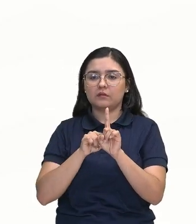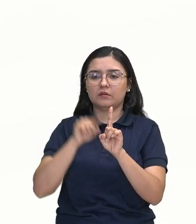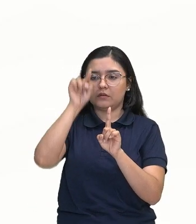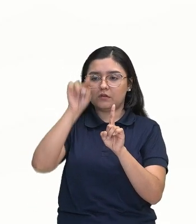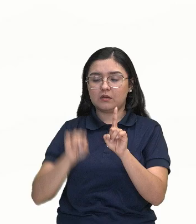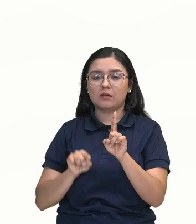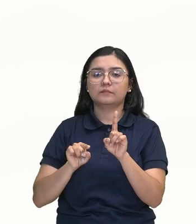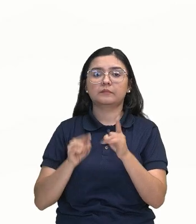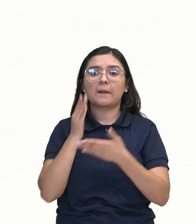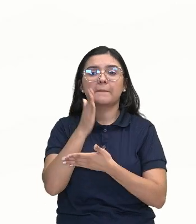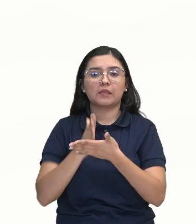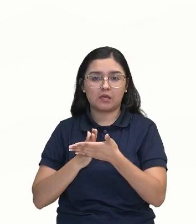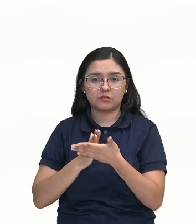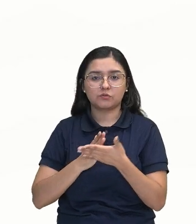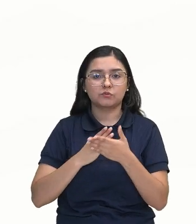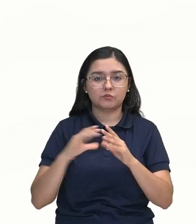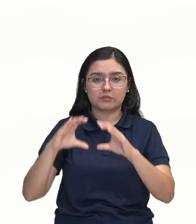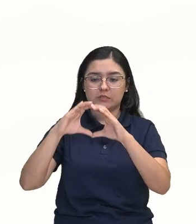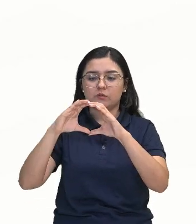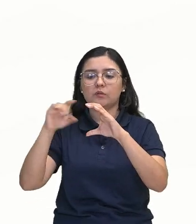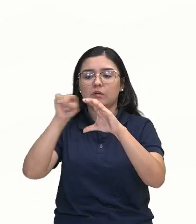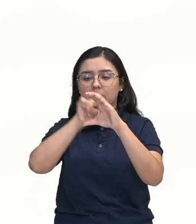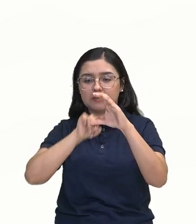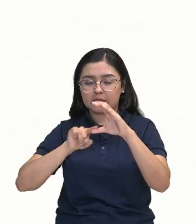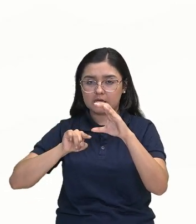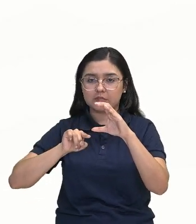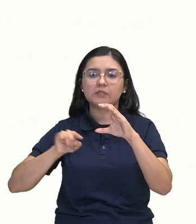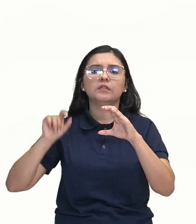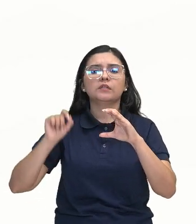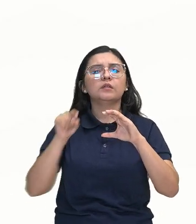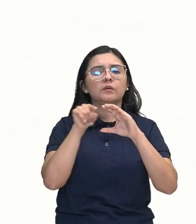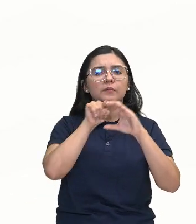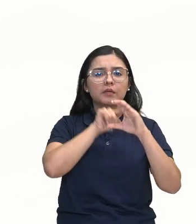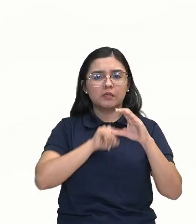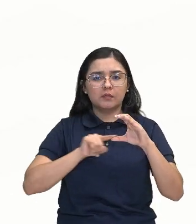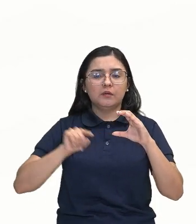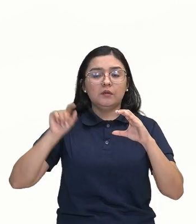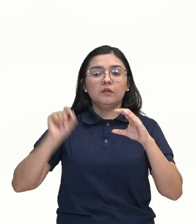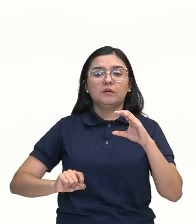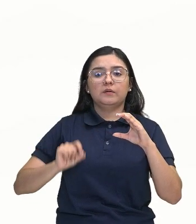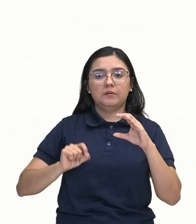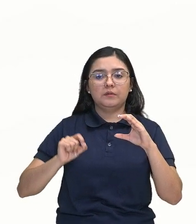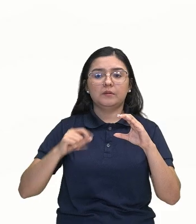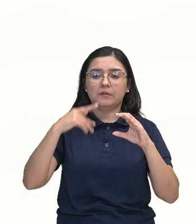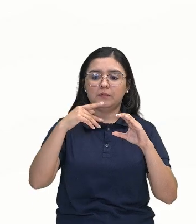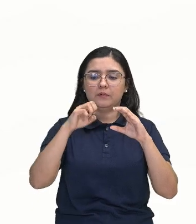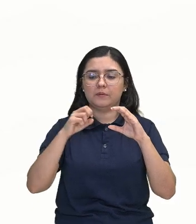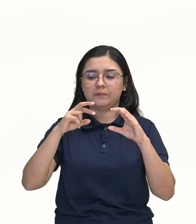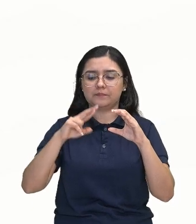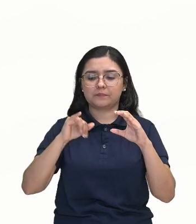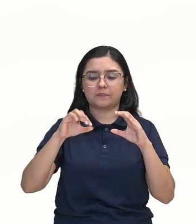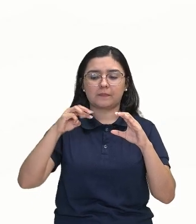um círculo, perfeito? E aí, nesse caso, o perímetro em relação a essa metade, você